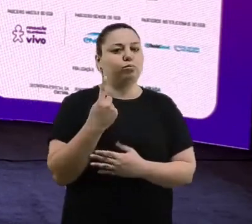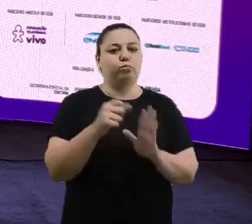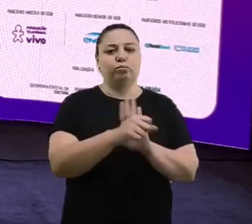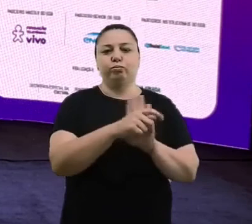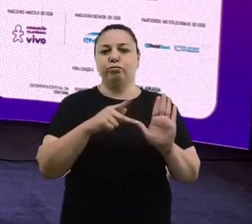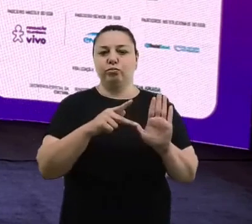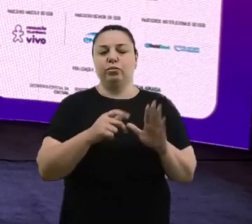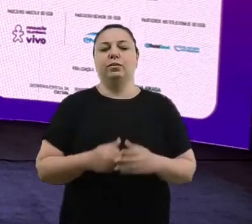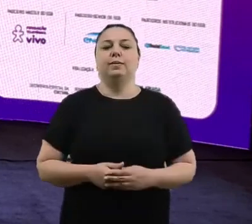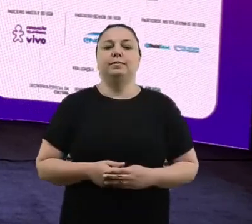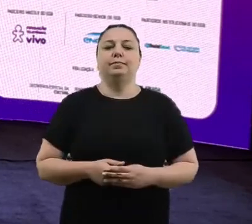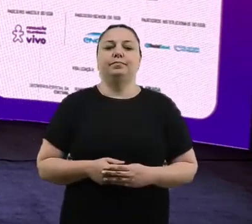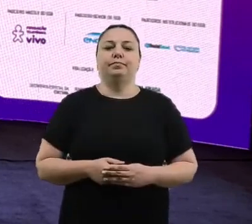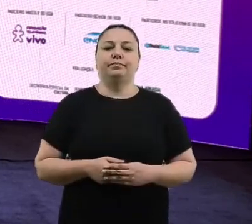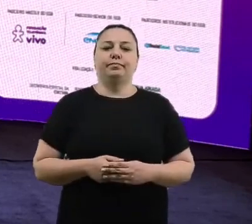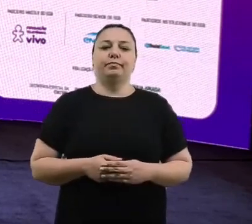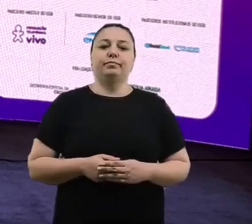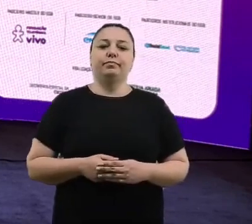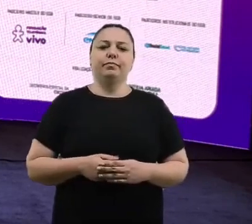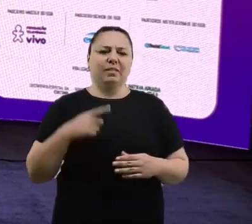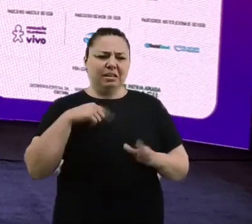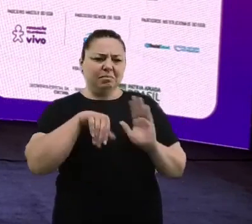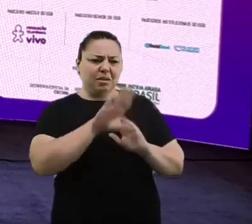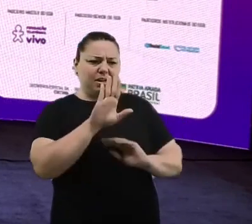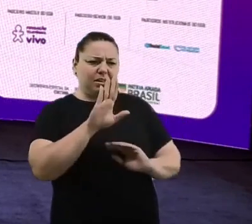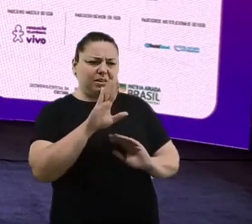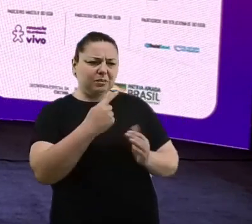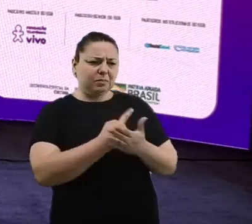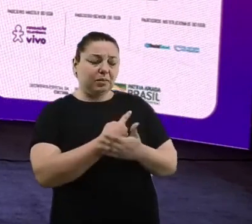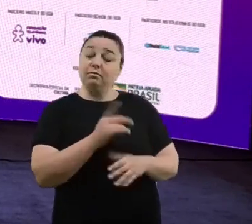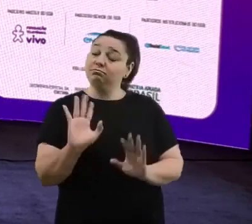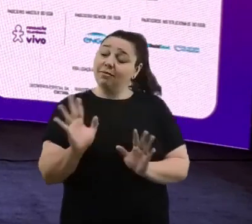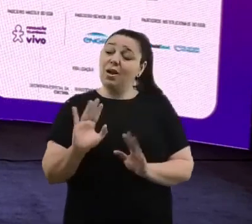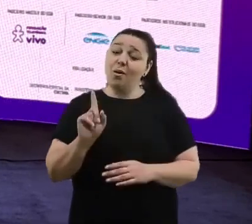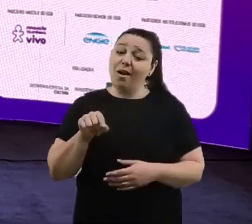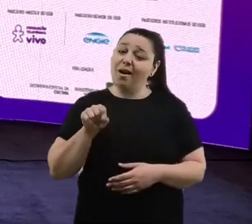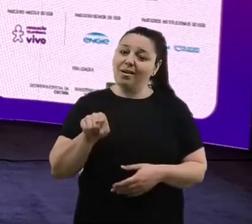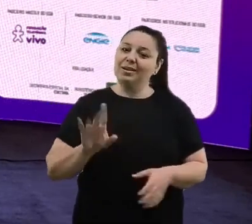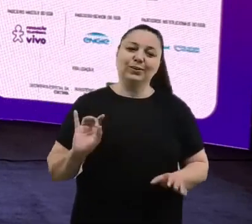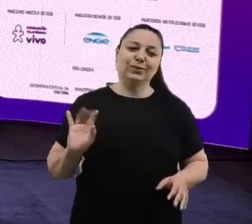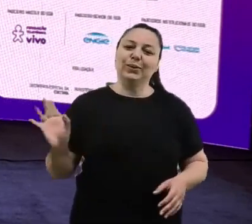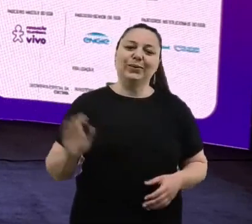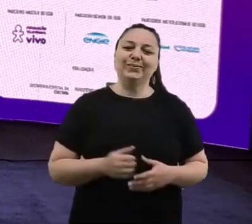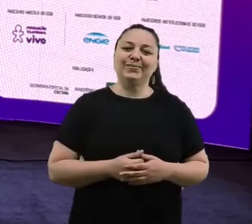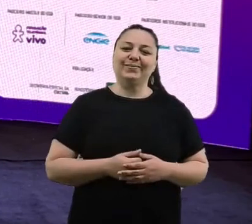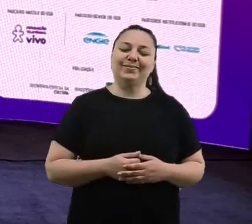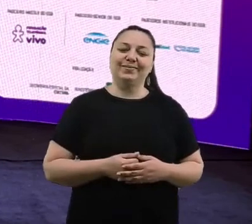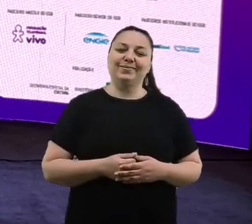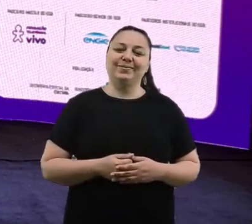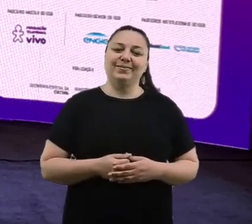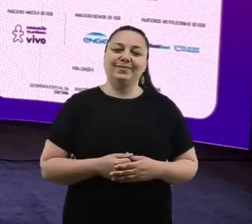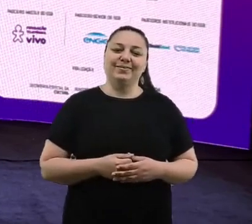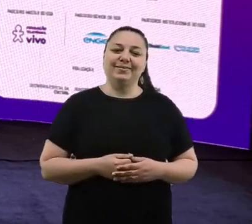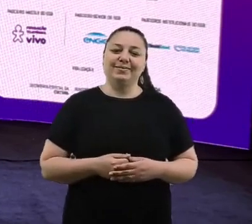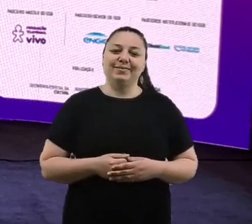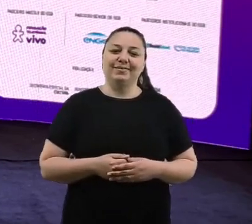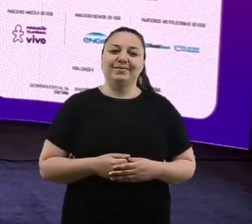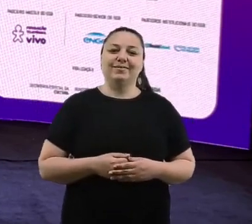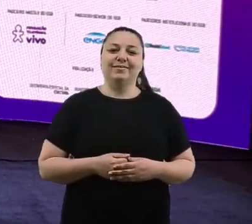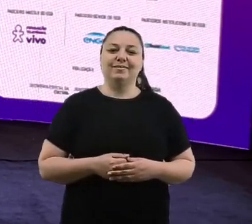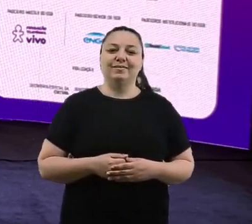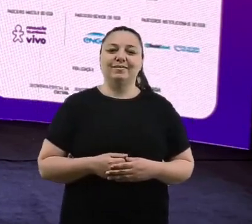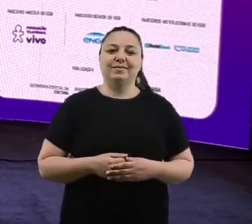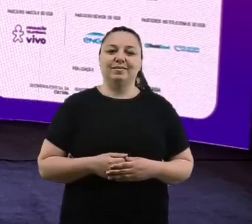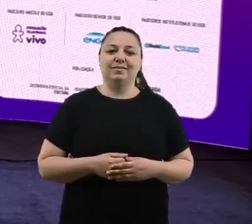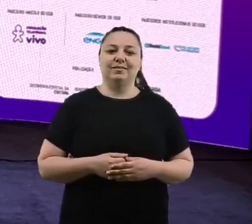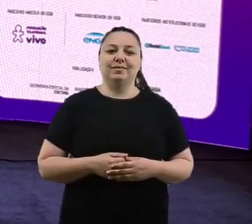Fernanda. Não era essa a pergunta, era a pergunta dos algoritmos. E eu estou conversando se era mais para depressão